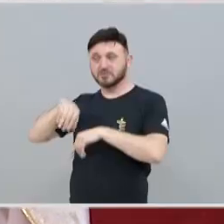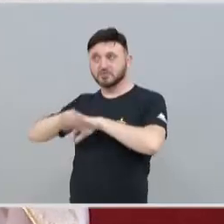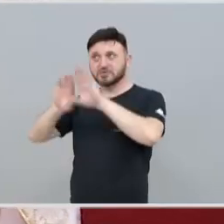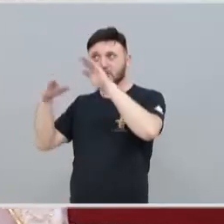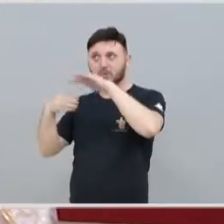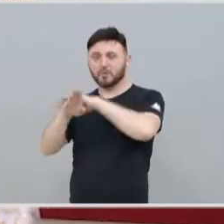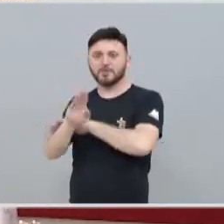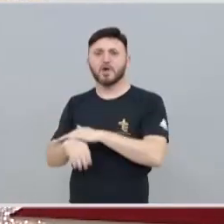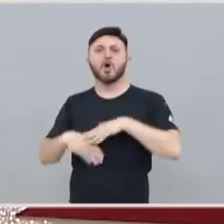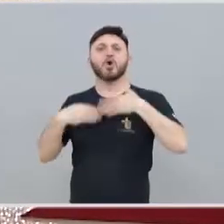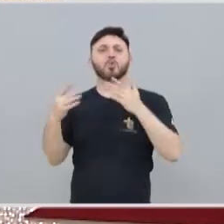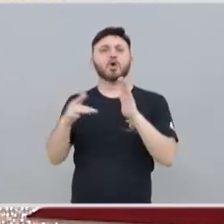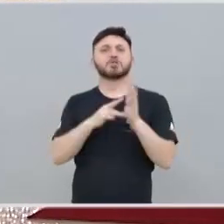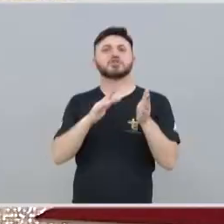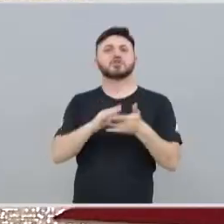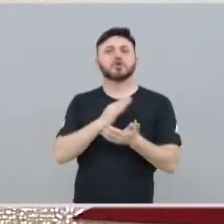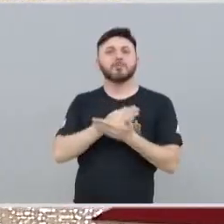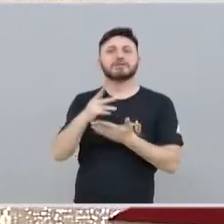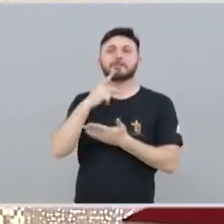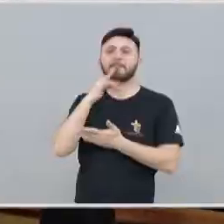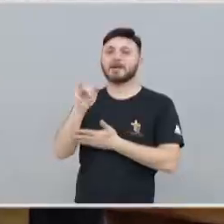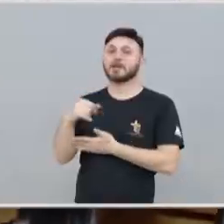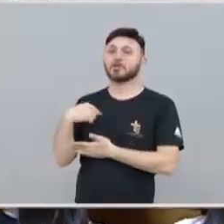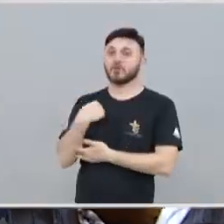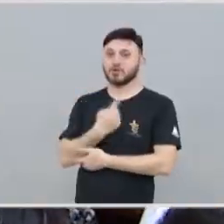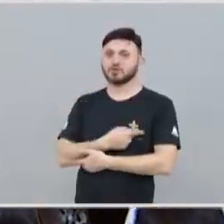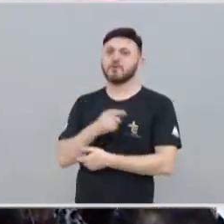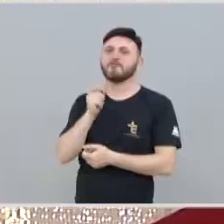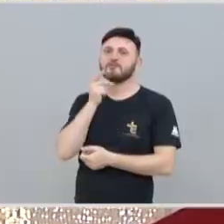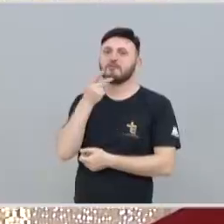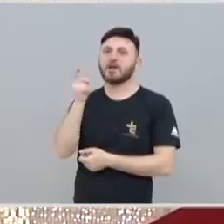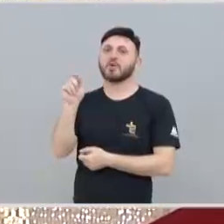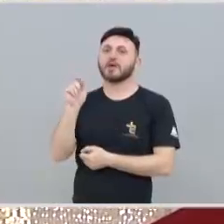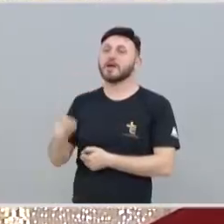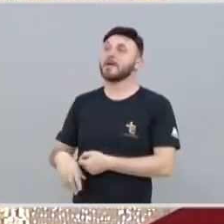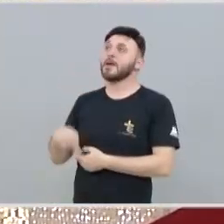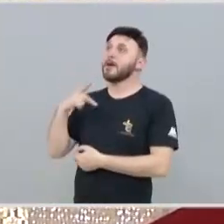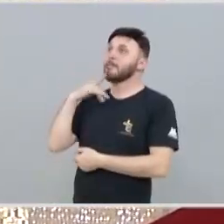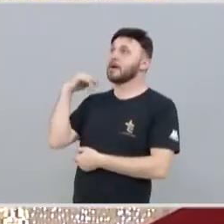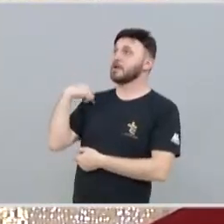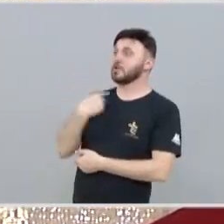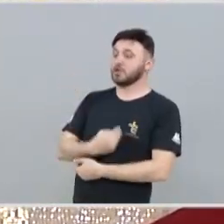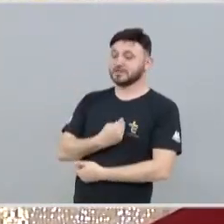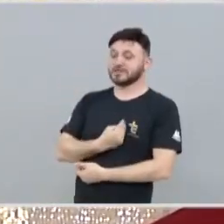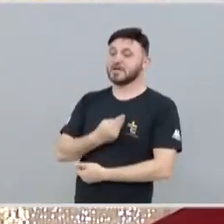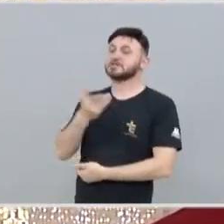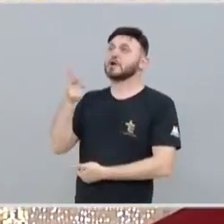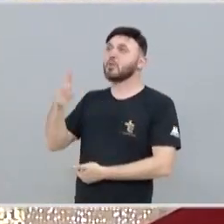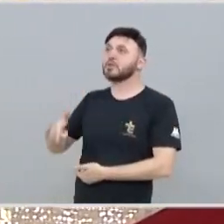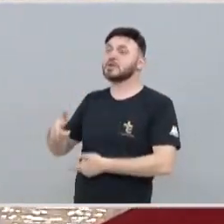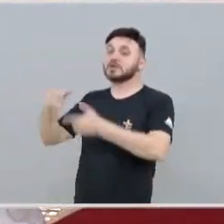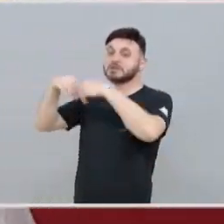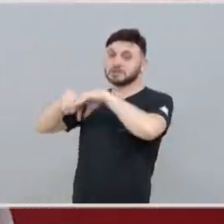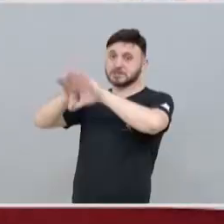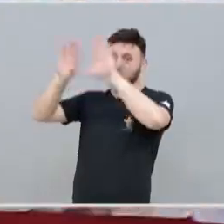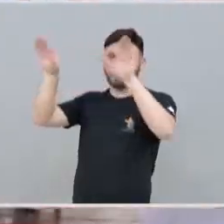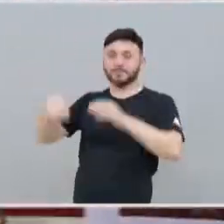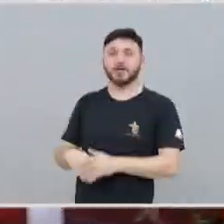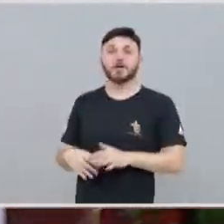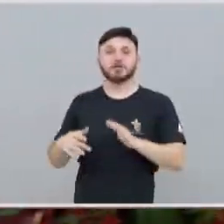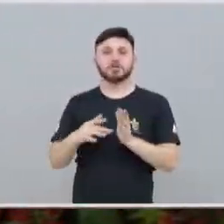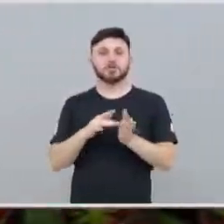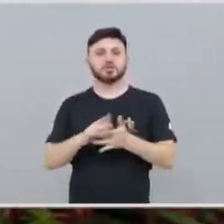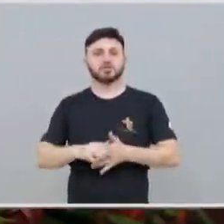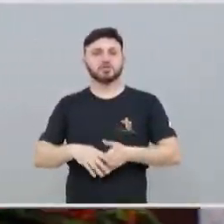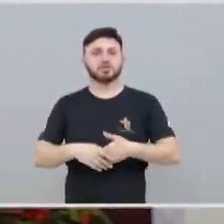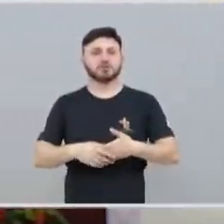o pai nosso pai nosso que está no céu jesus contou matheus durante todo